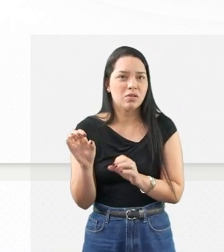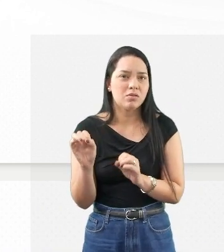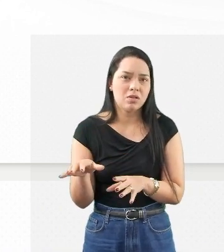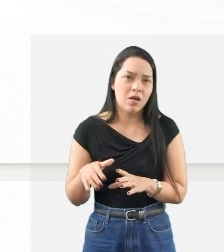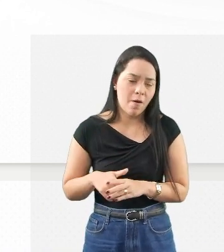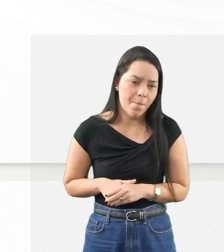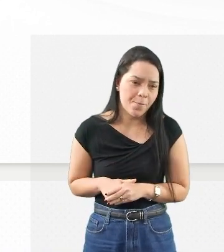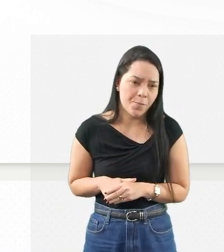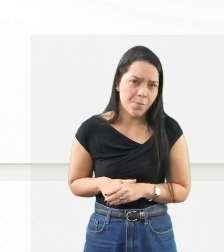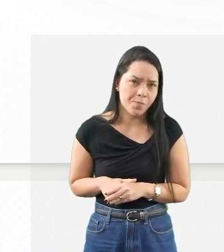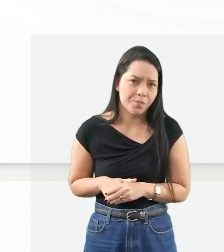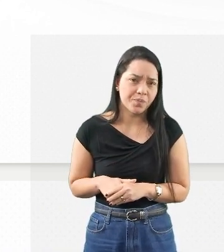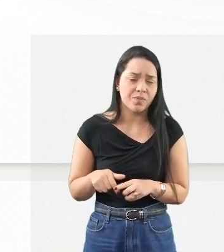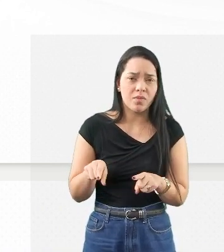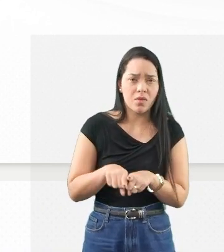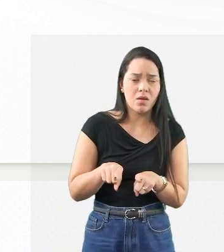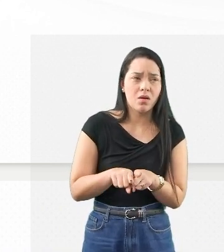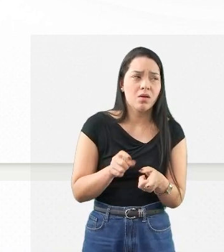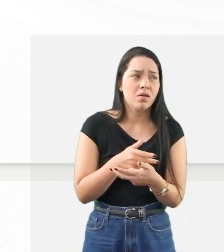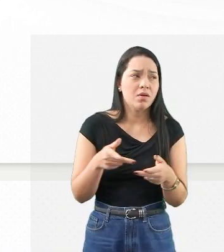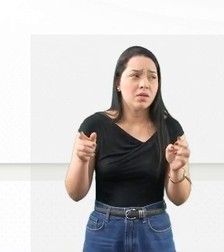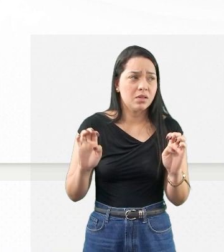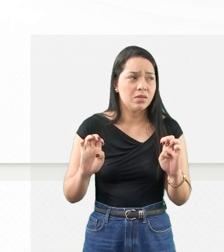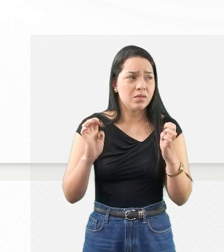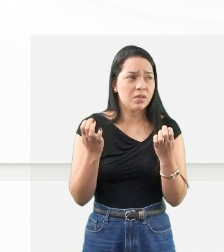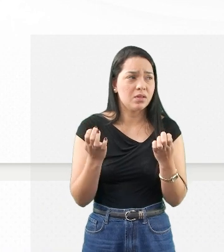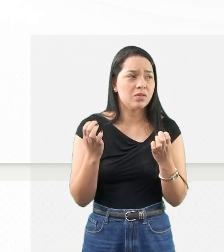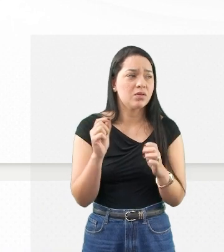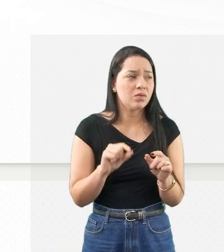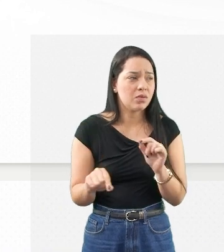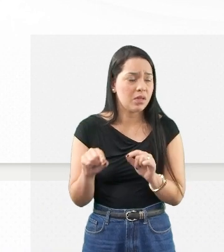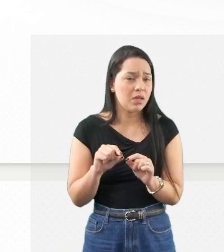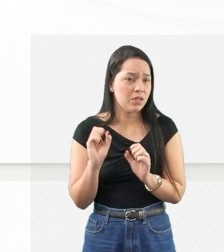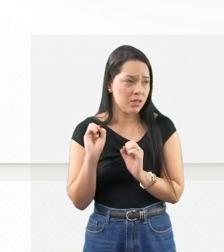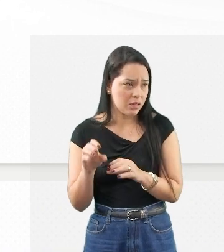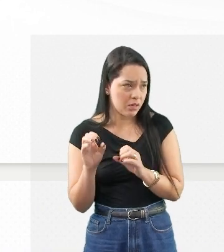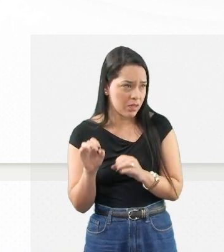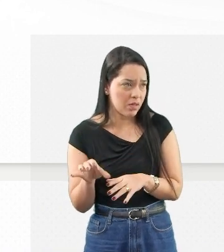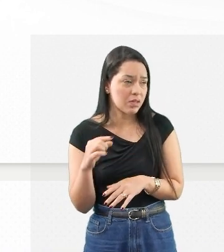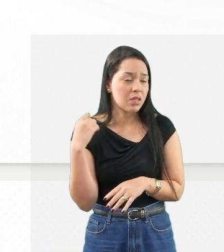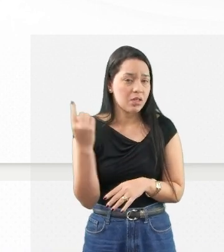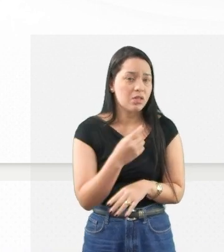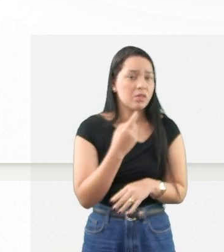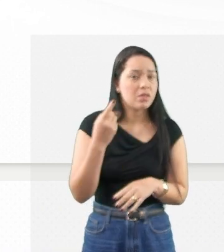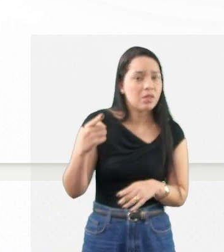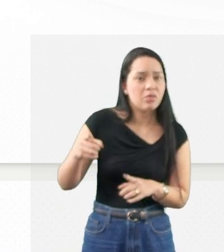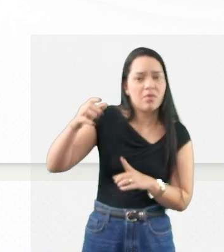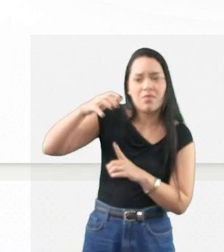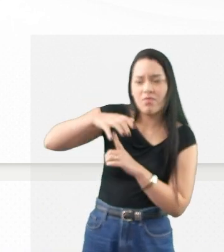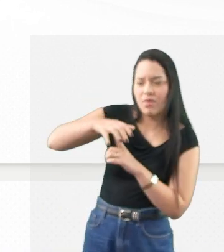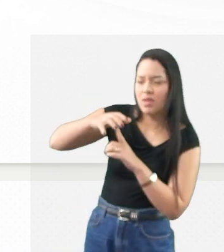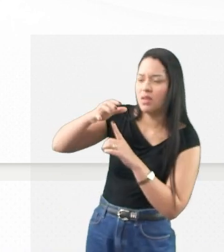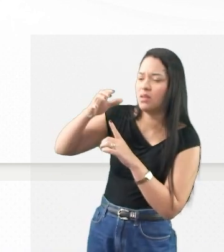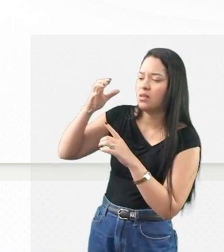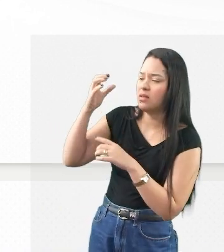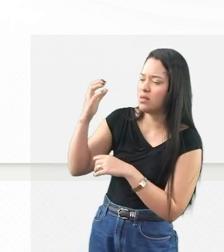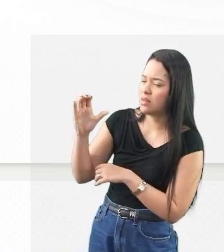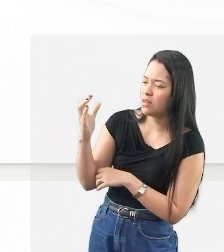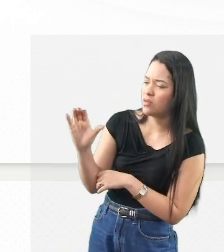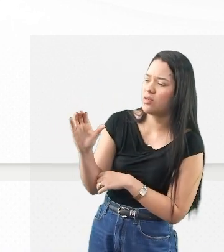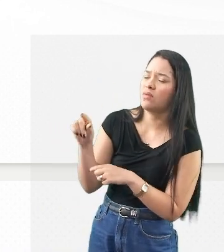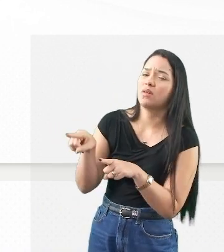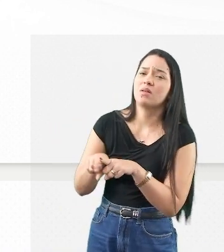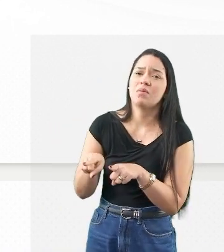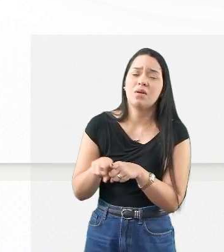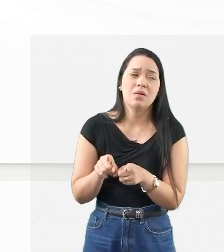vocês participaram de eventos ou participam de eventos educacionais, que a gente está indo em feiras científicas, muitas vezes a gente passa